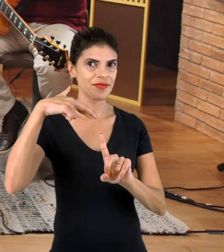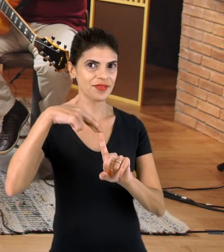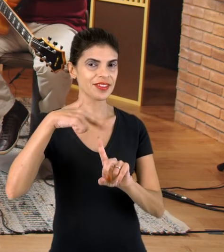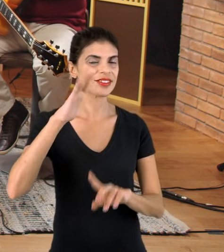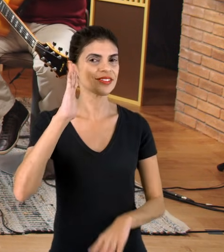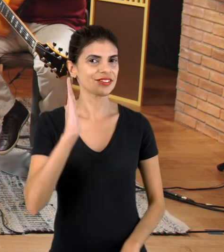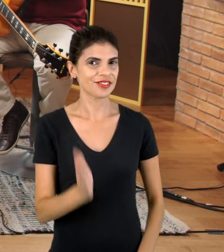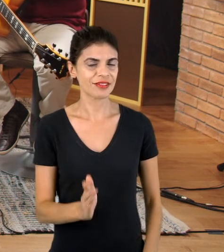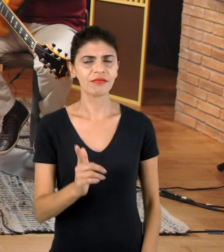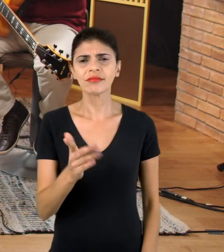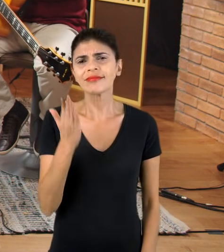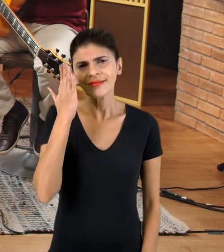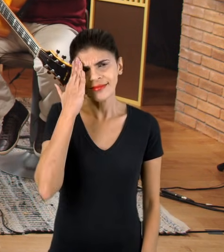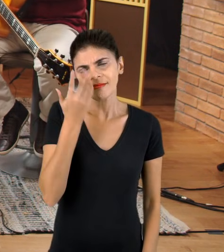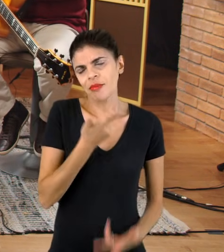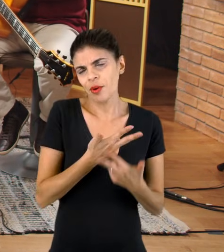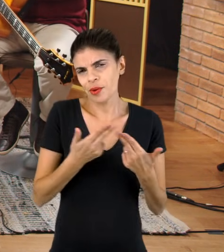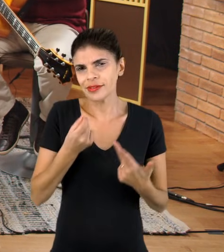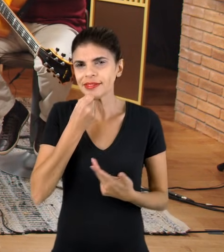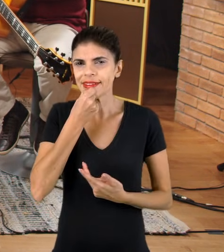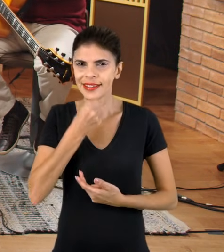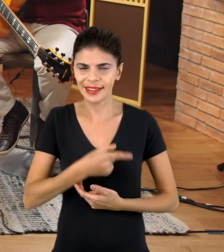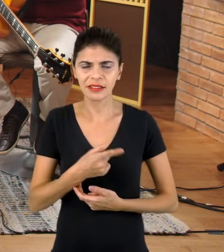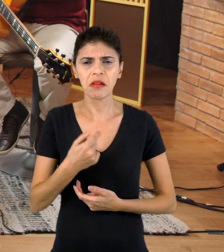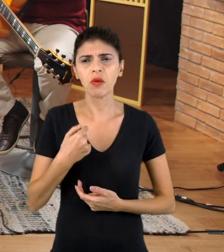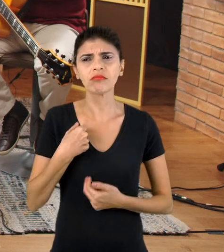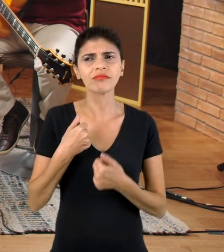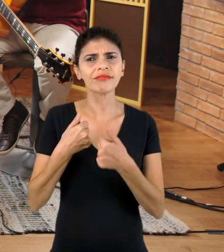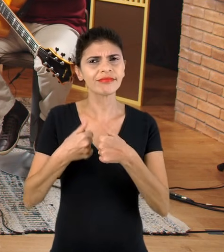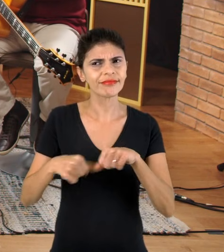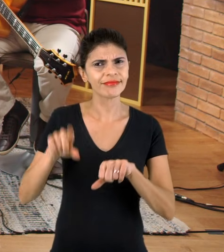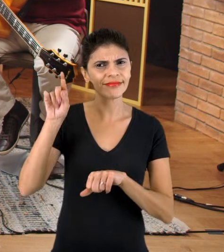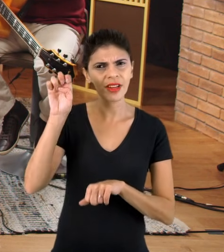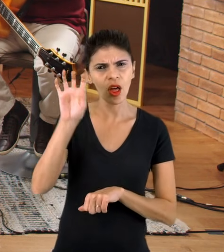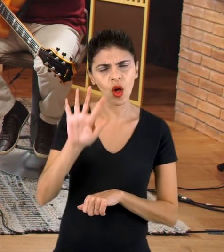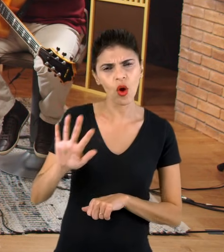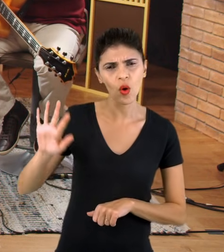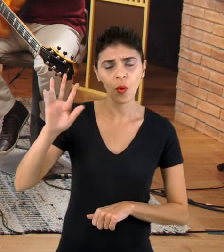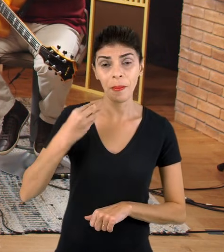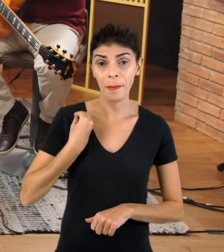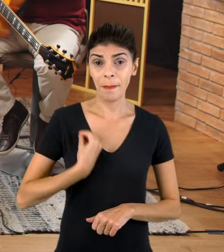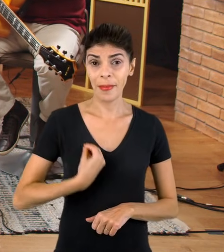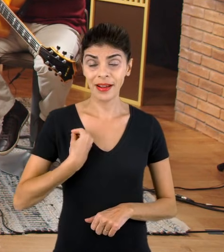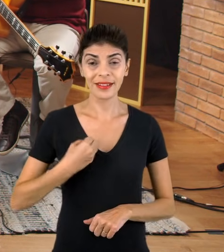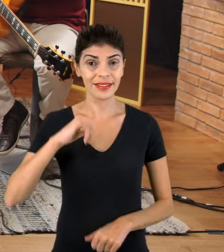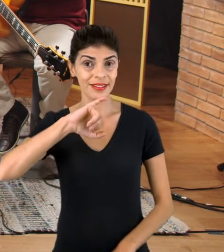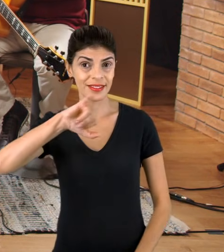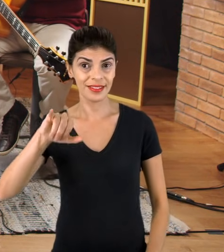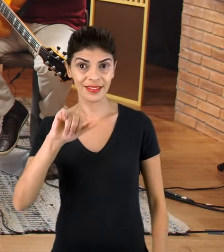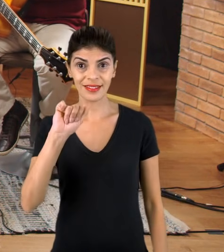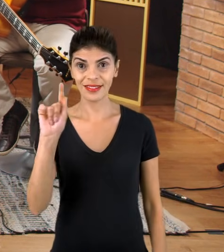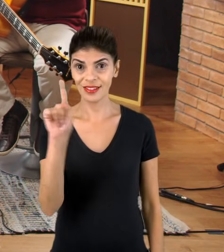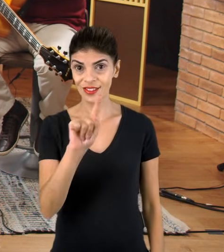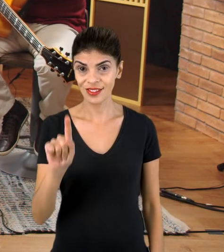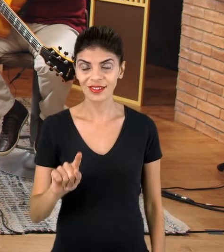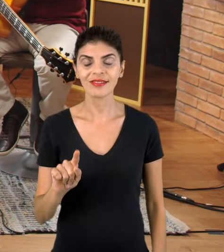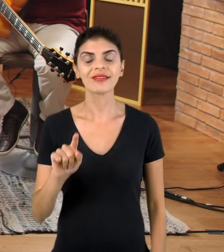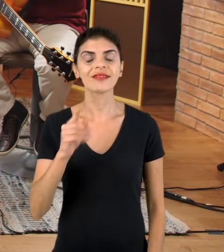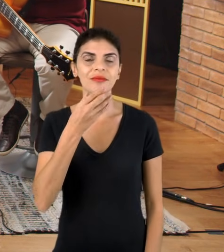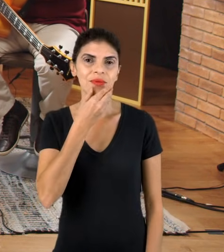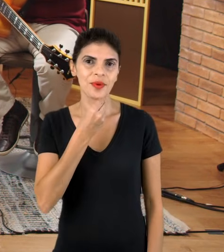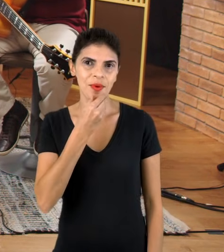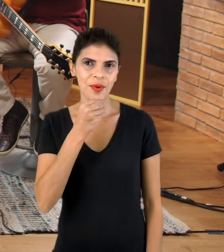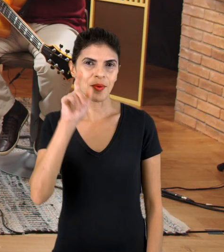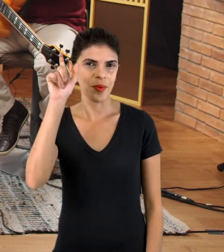Né, você sabe que uma coisa engraçada? Uma vez eu estava na Europa participando de um festival de jazz. O cara que era